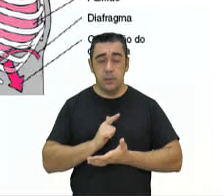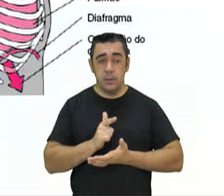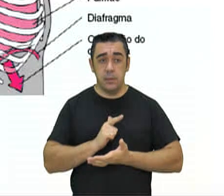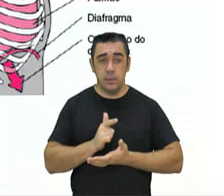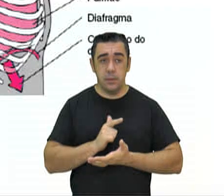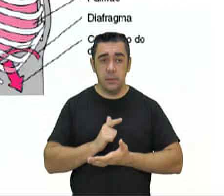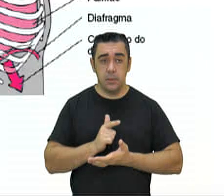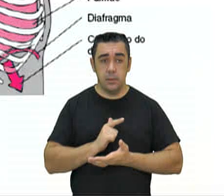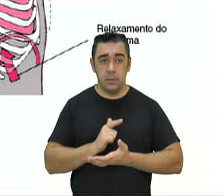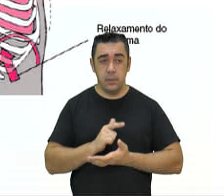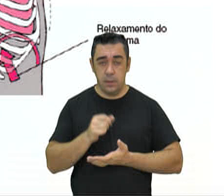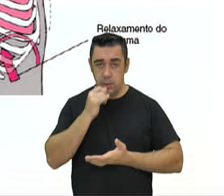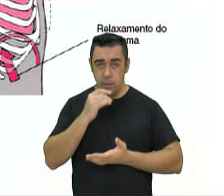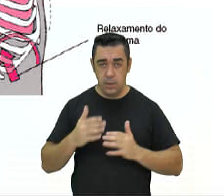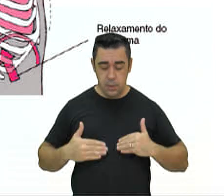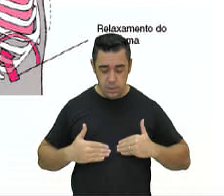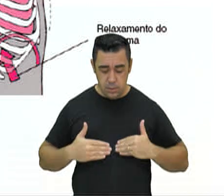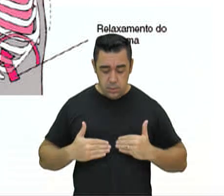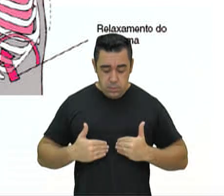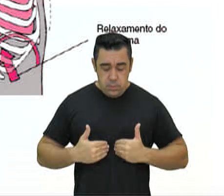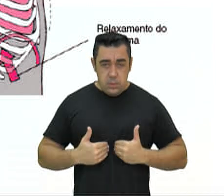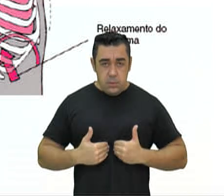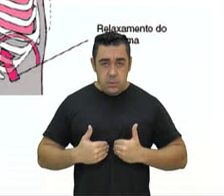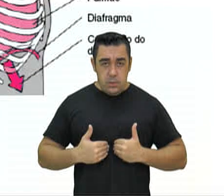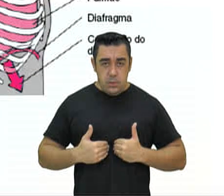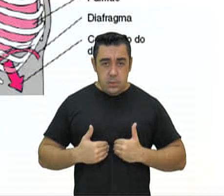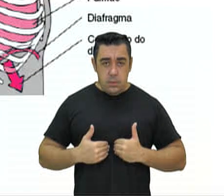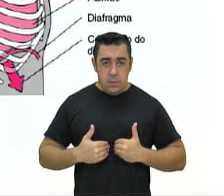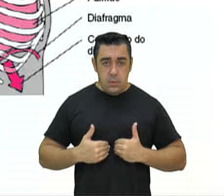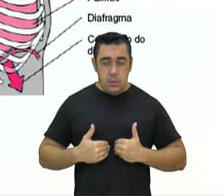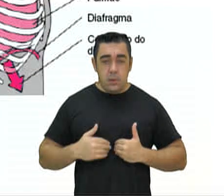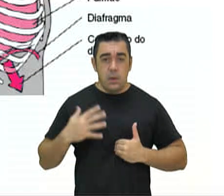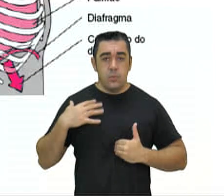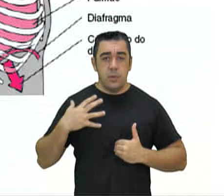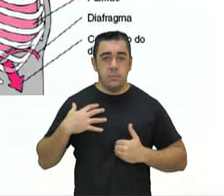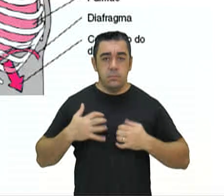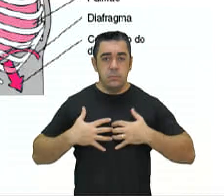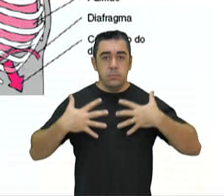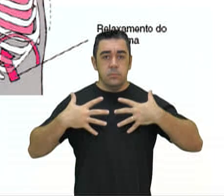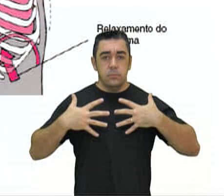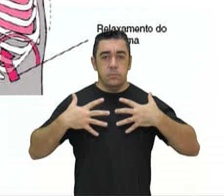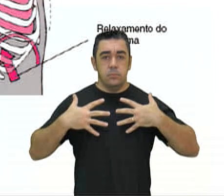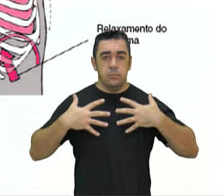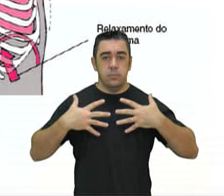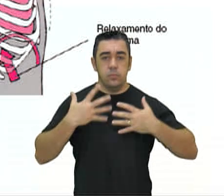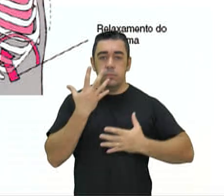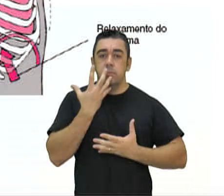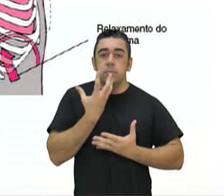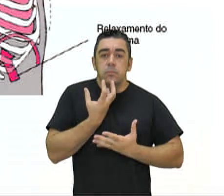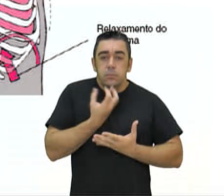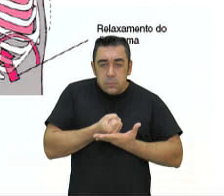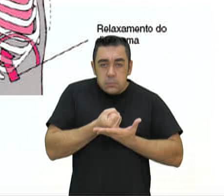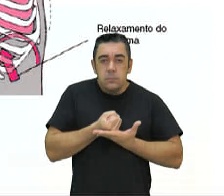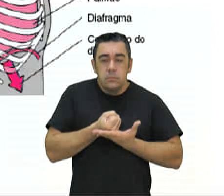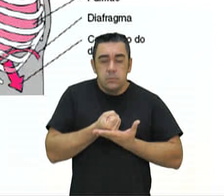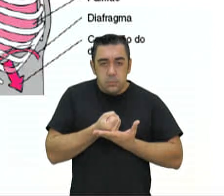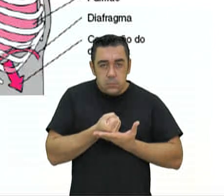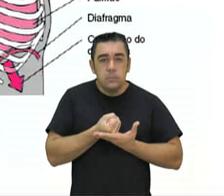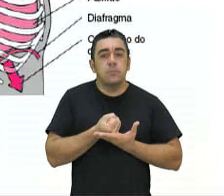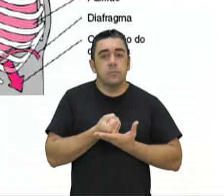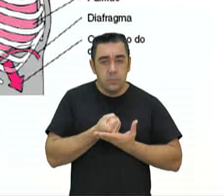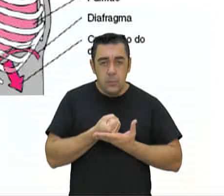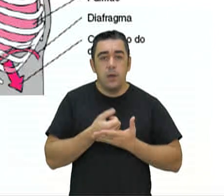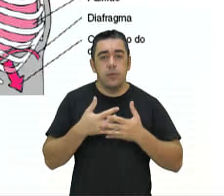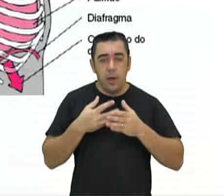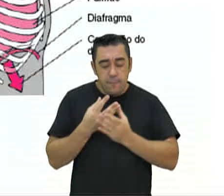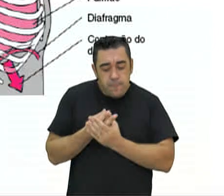o conteúdo abdominal é forçado para baixo e para frente, fazendo com que aumente o diâmetro vertical do tórax. As fibras